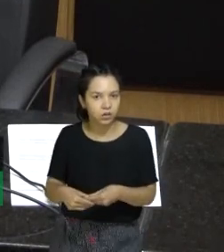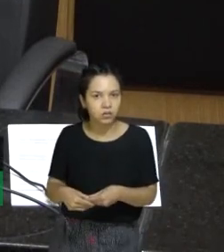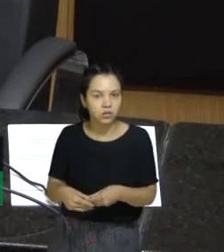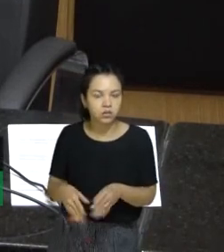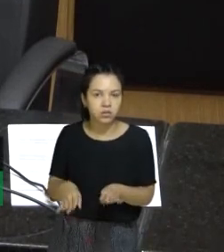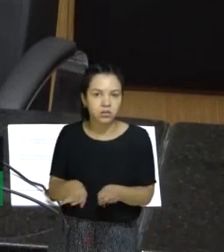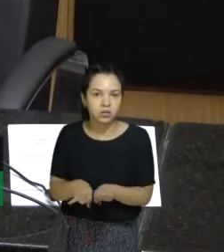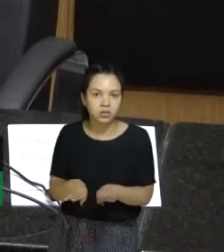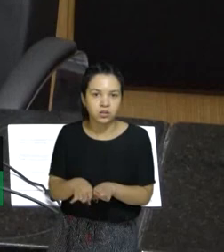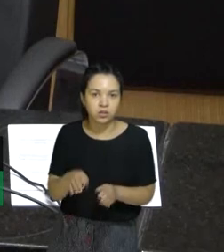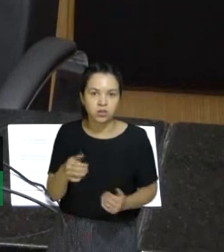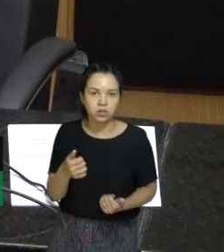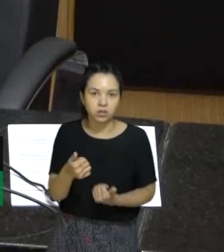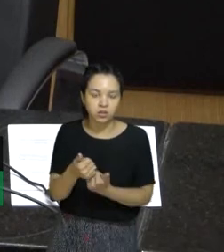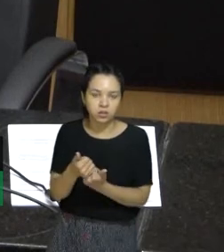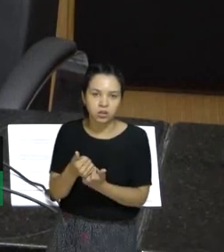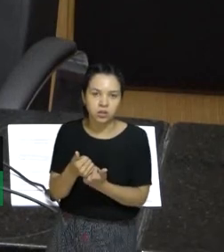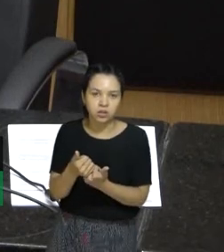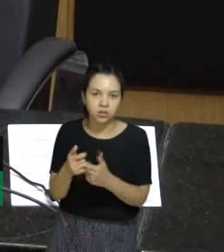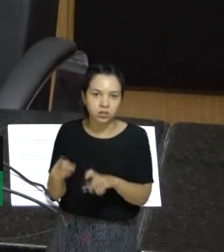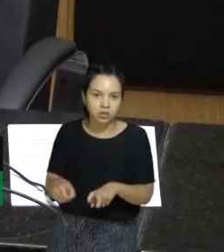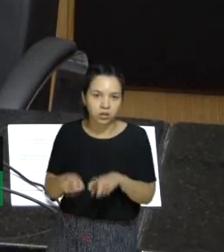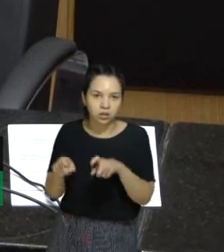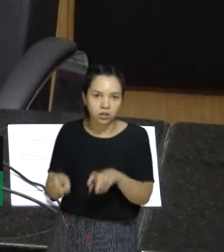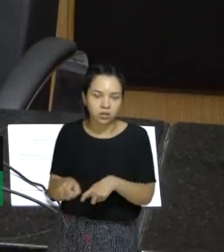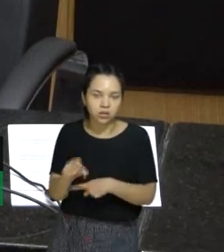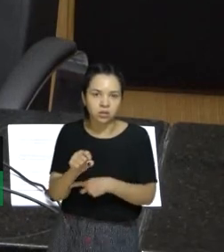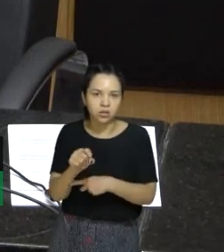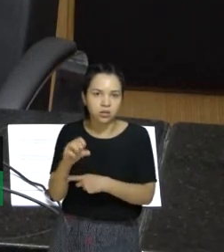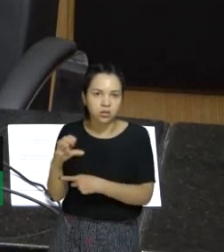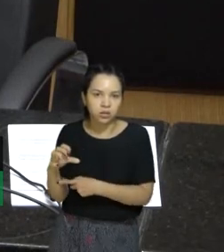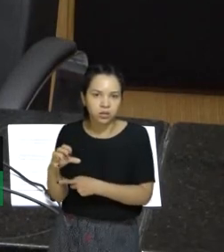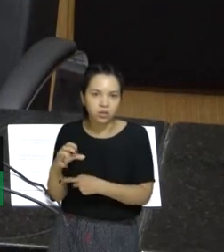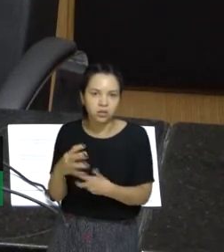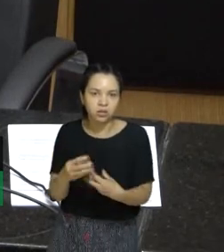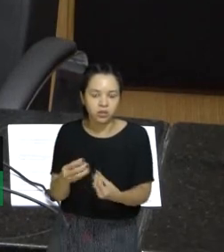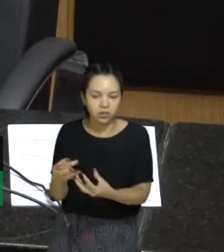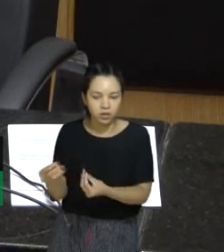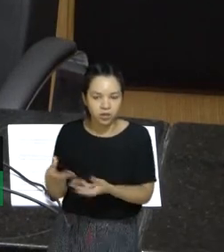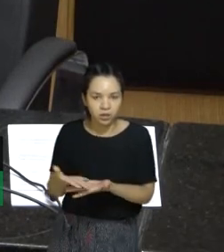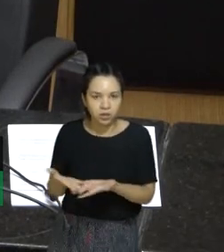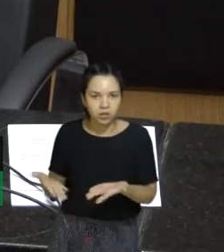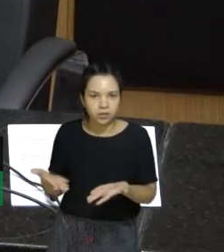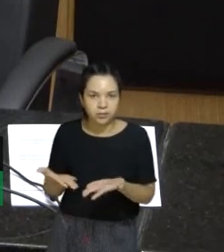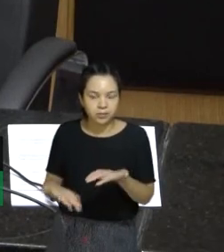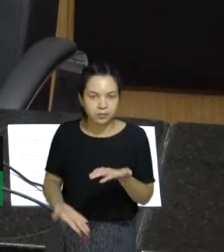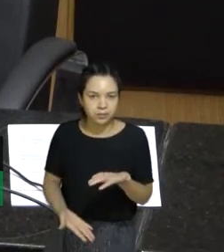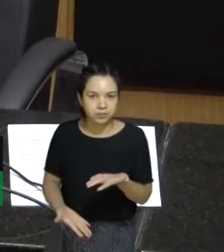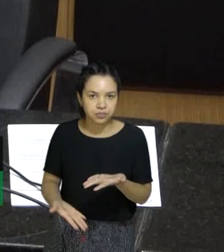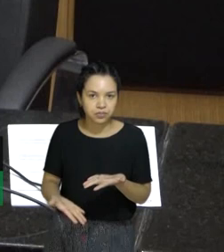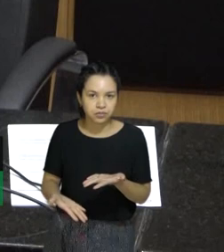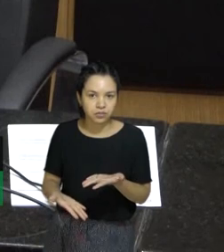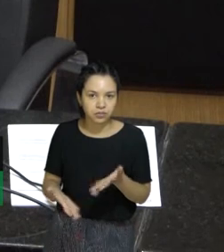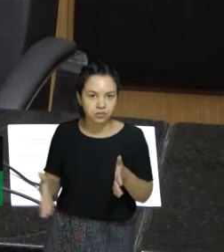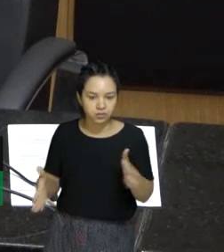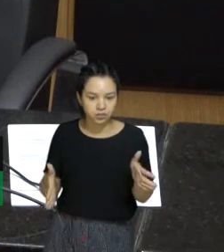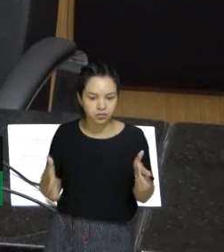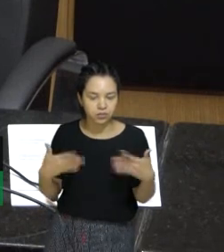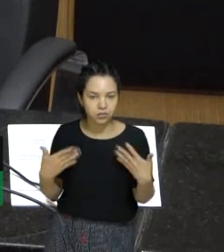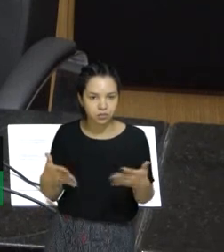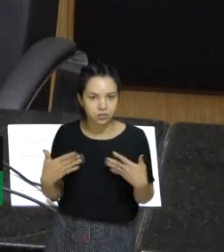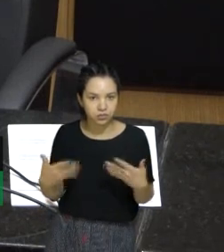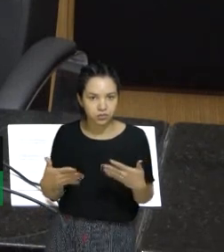em apoio aos agricultores de Santa Catarina, que muitos deles perderam, né? Está iniciando uma safra de verão,